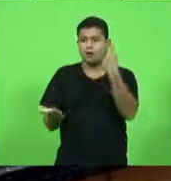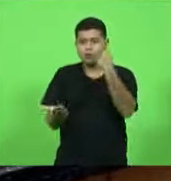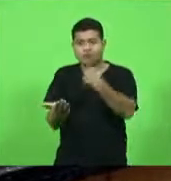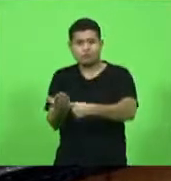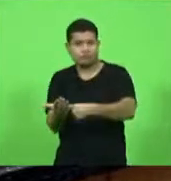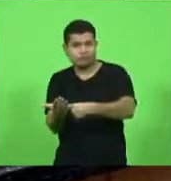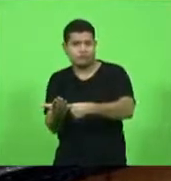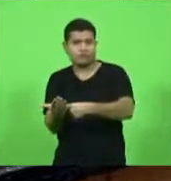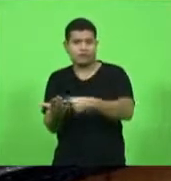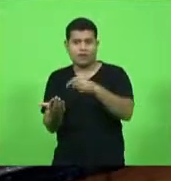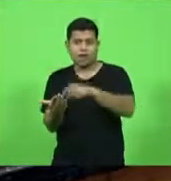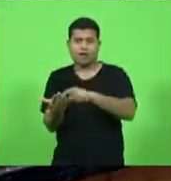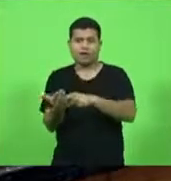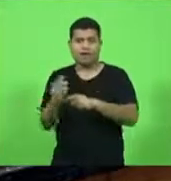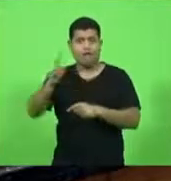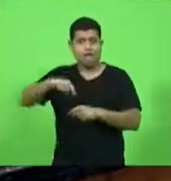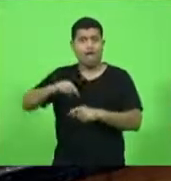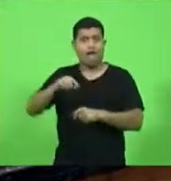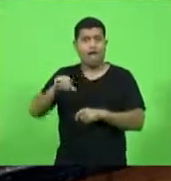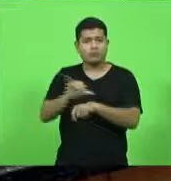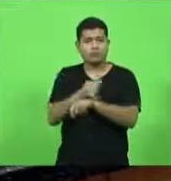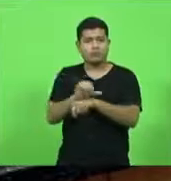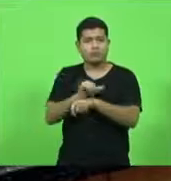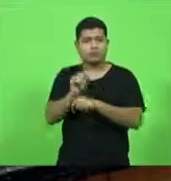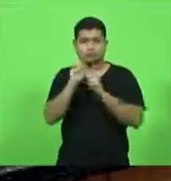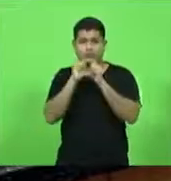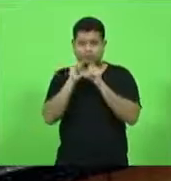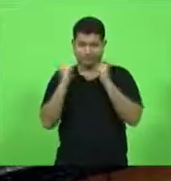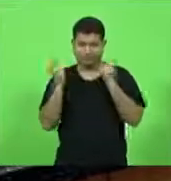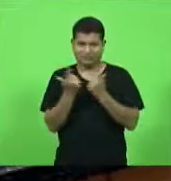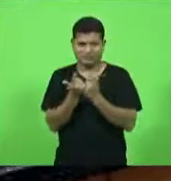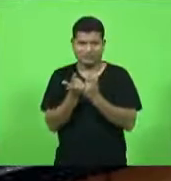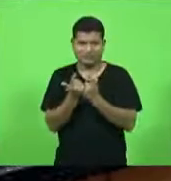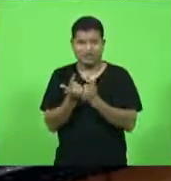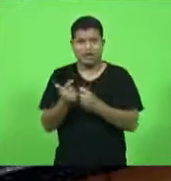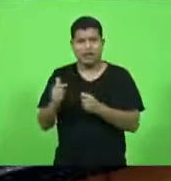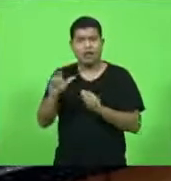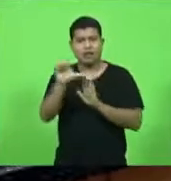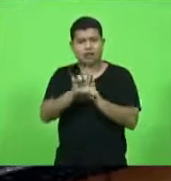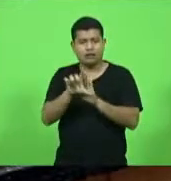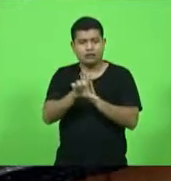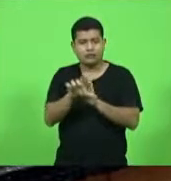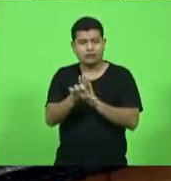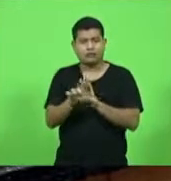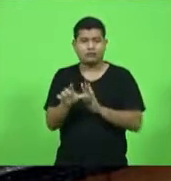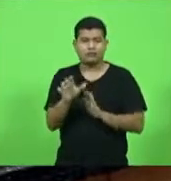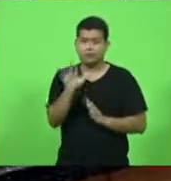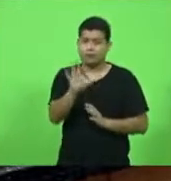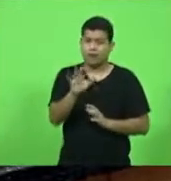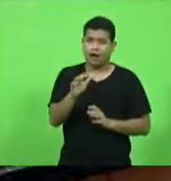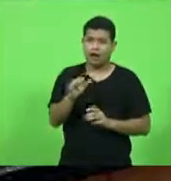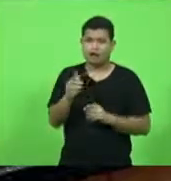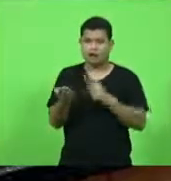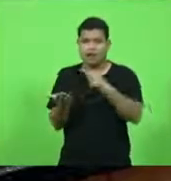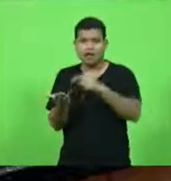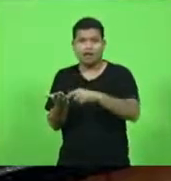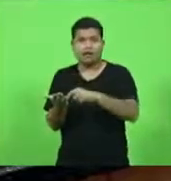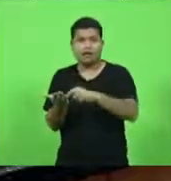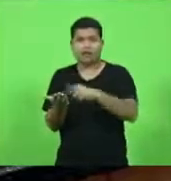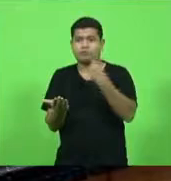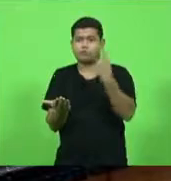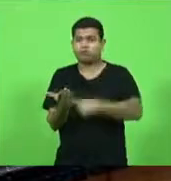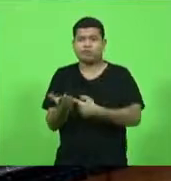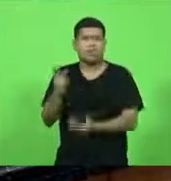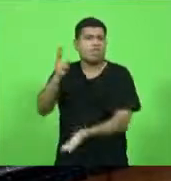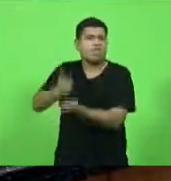é, mas ele não pode ser utilizado como regra, e sim como uma exceção.